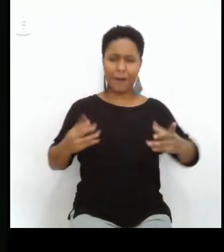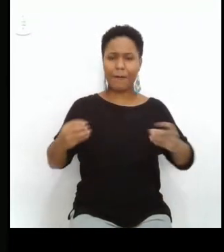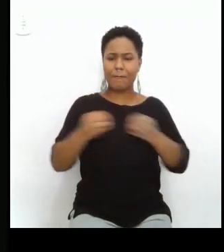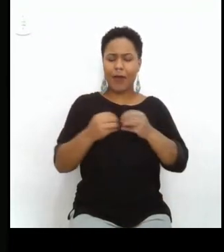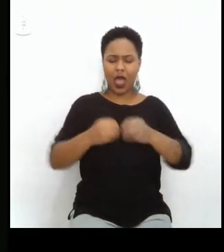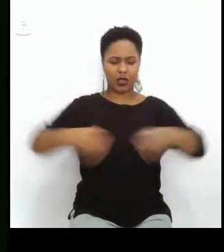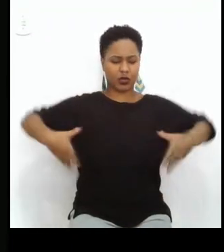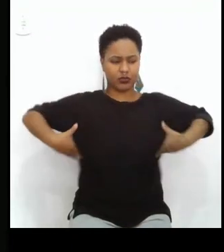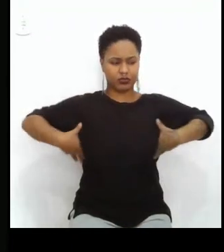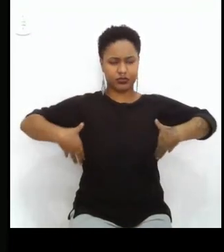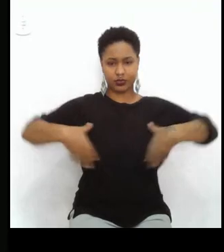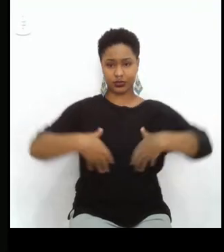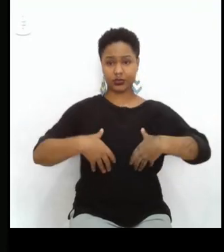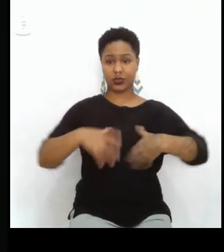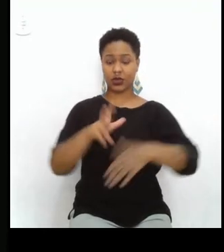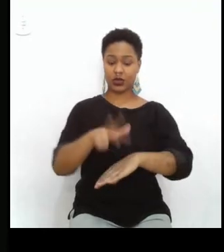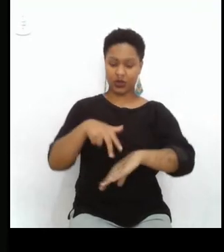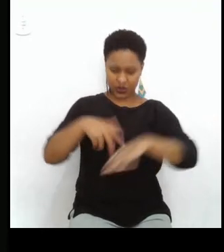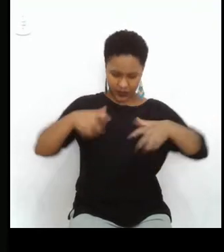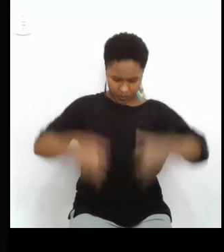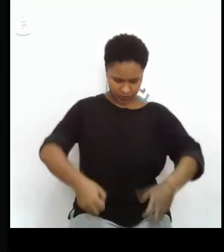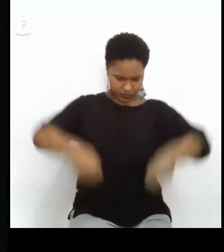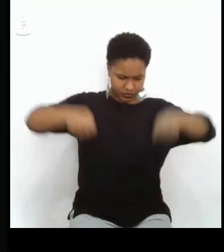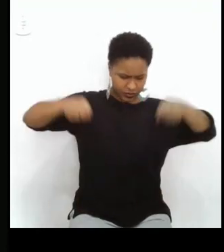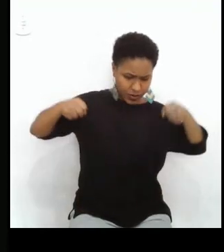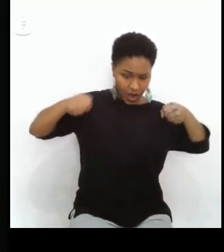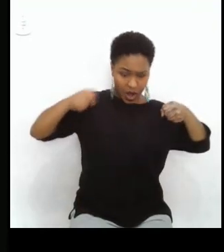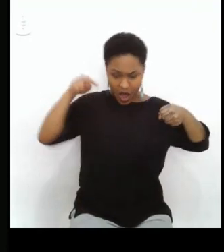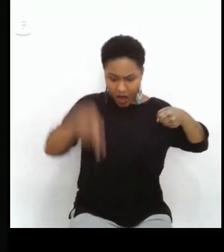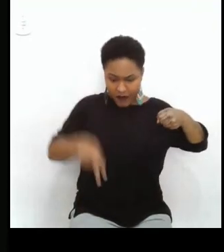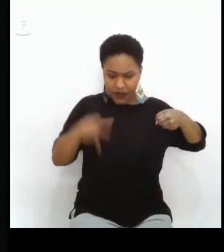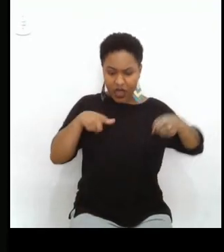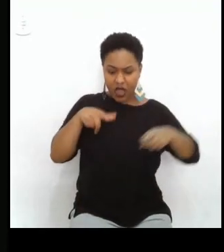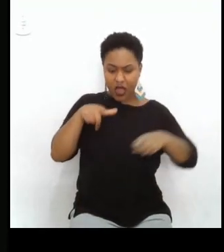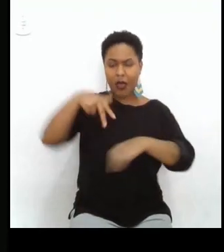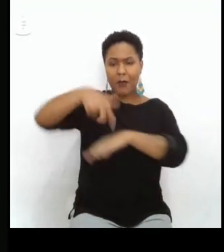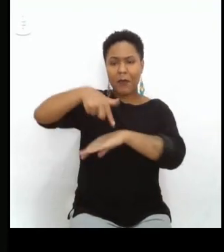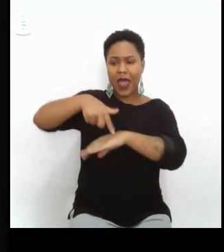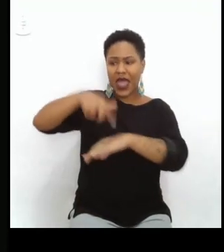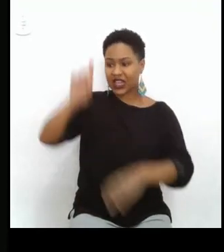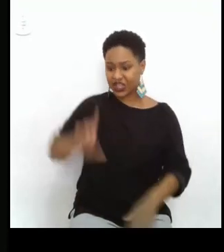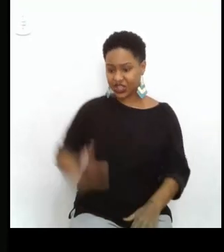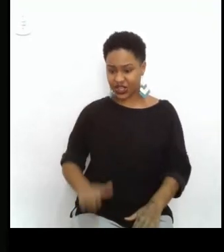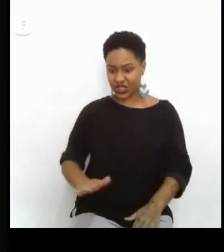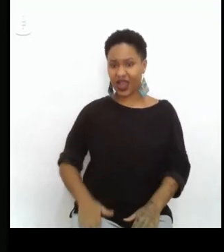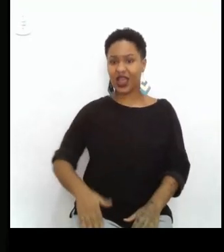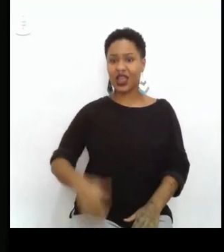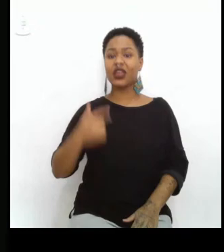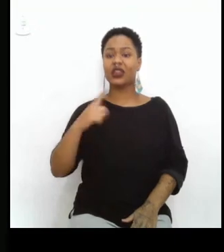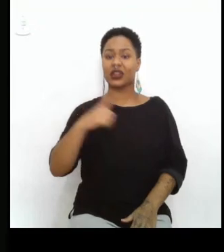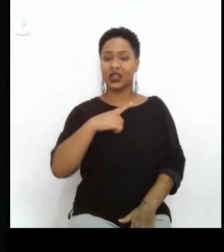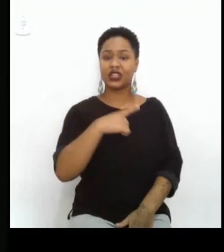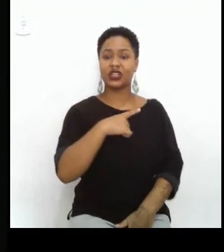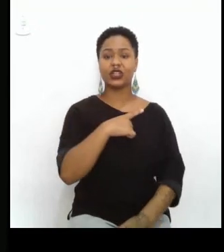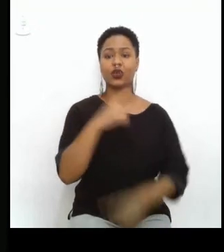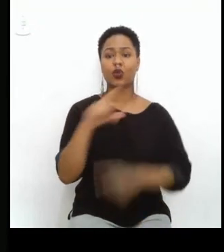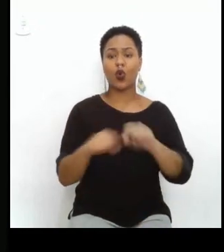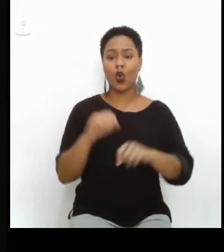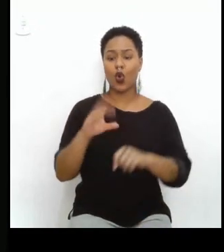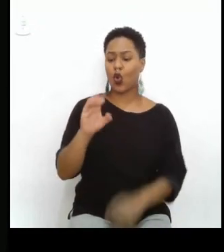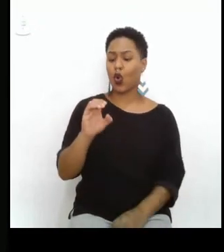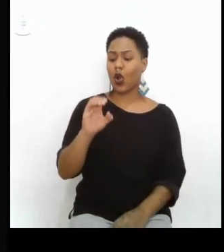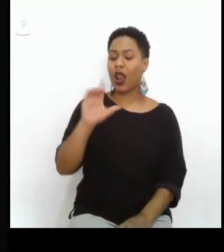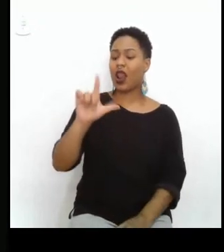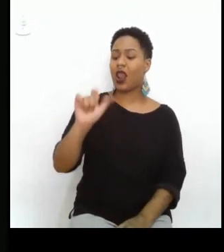levanta mais ainda o lençol e ver sua perna direita inteira de cobre cobre não Atom Um olhar